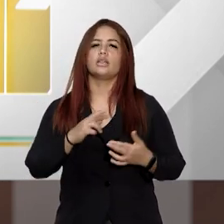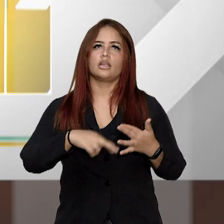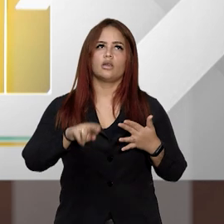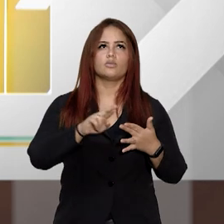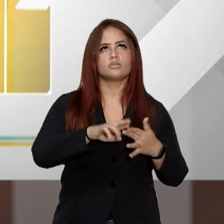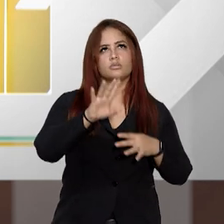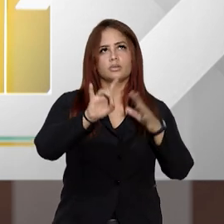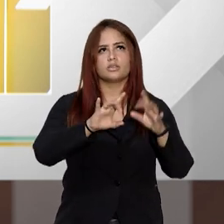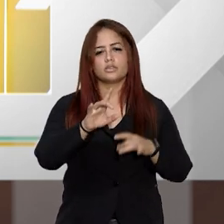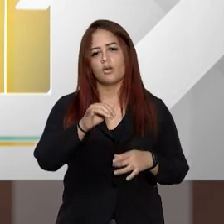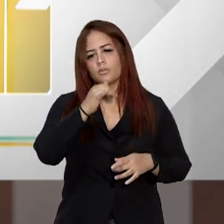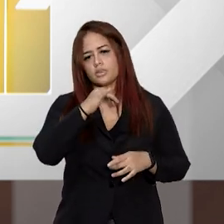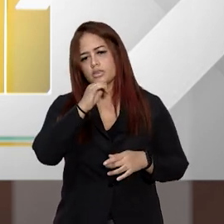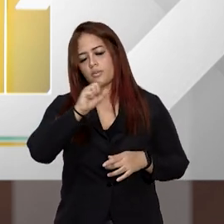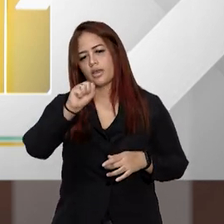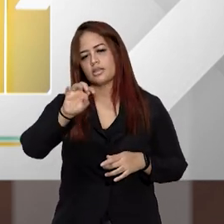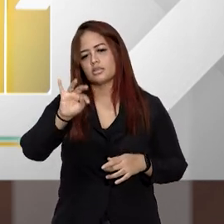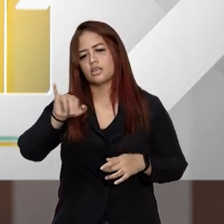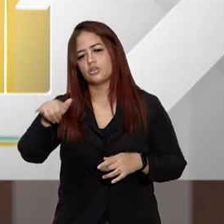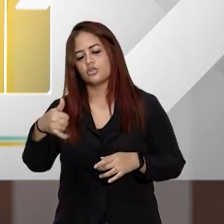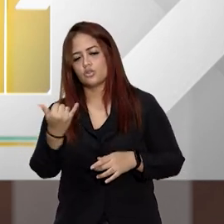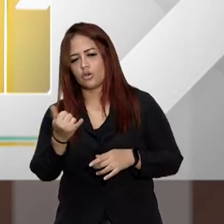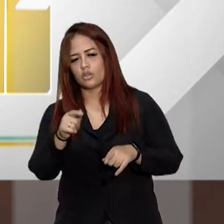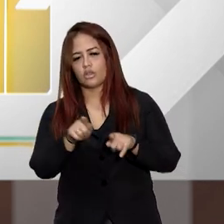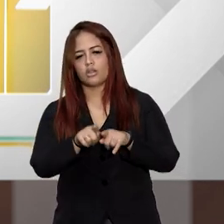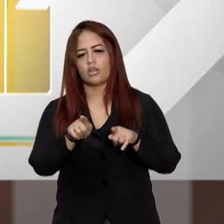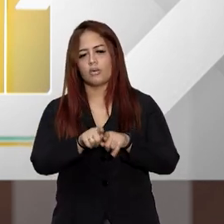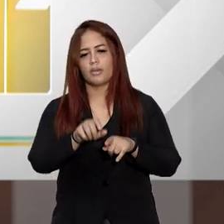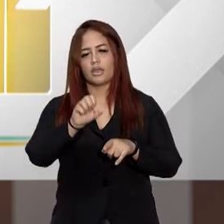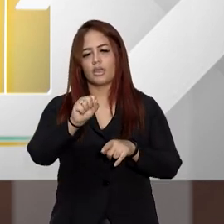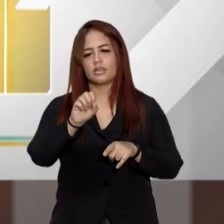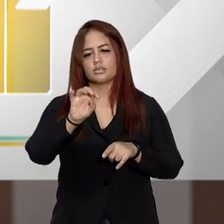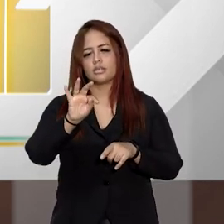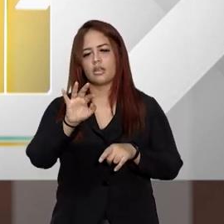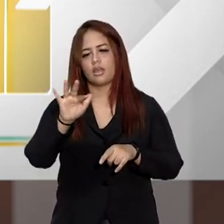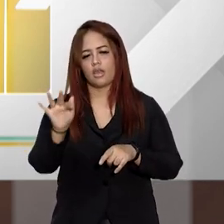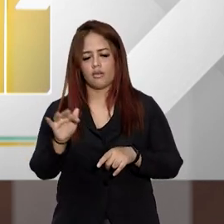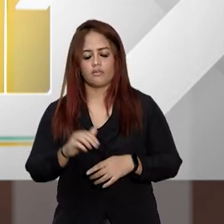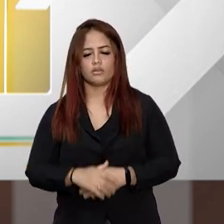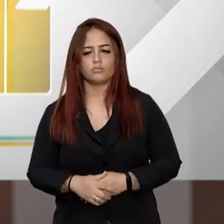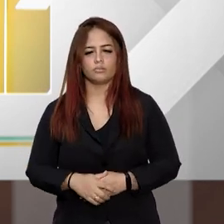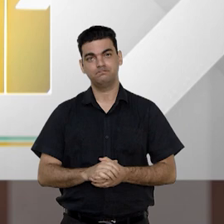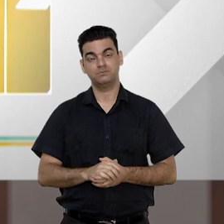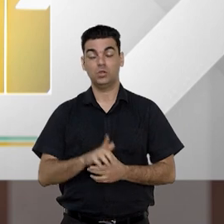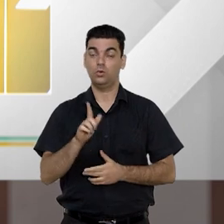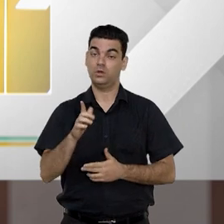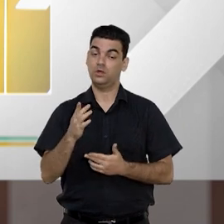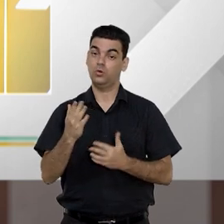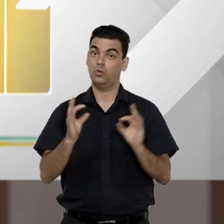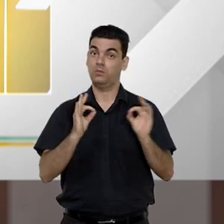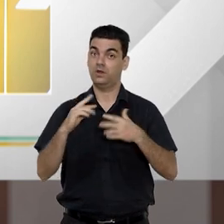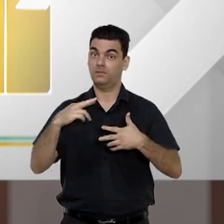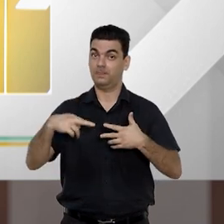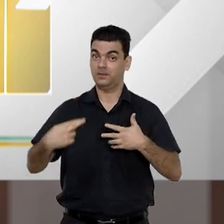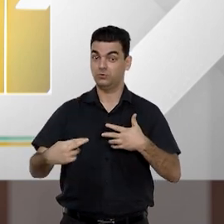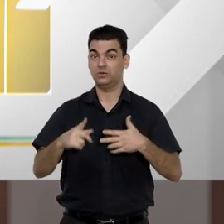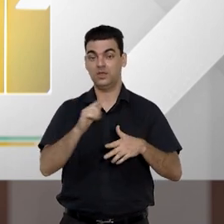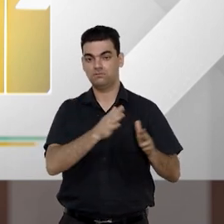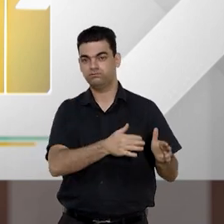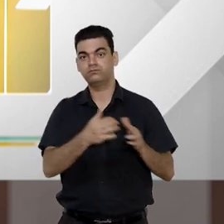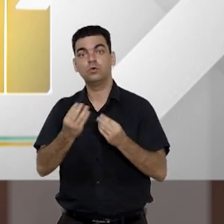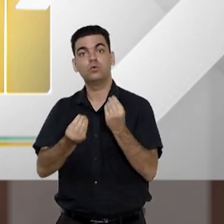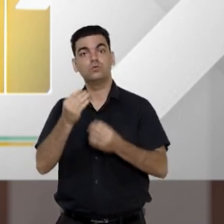o STJ e recurso extraordinário para o Supremo Tribunal Federal? Bem, a